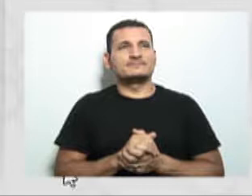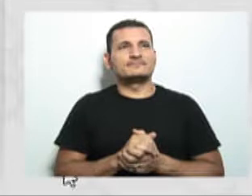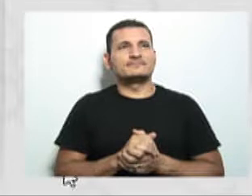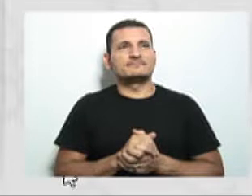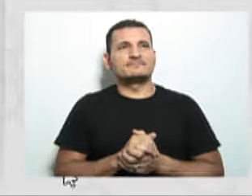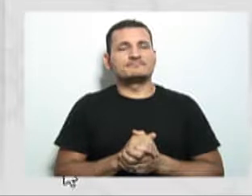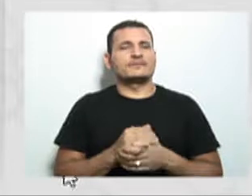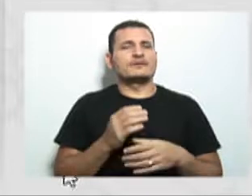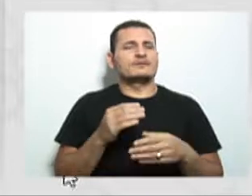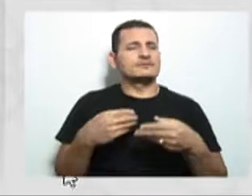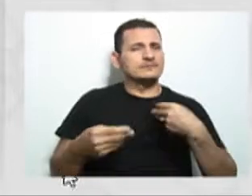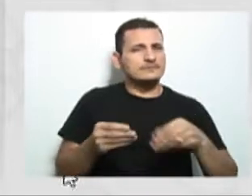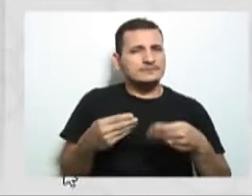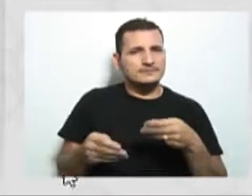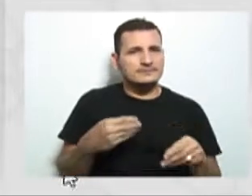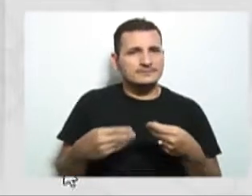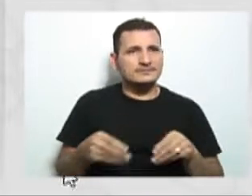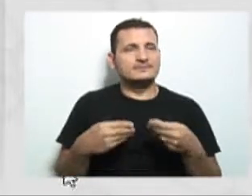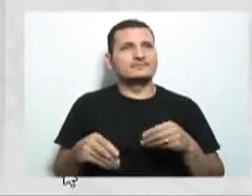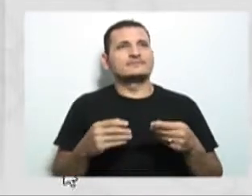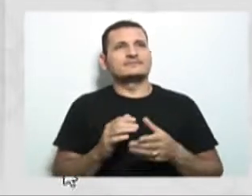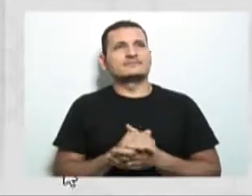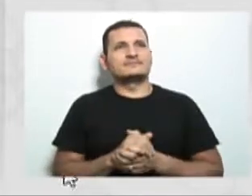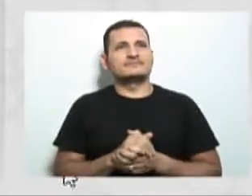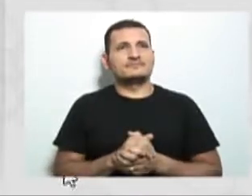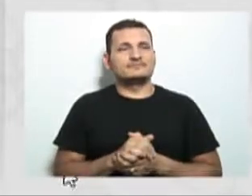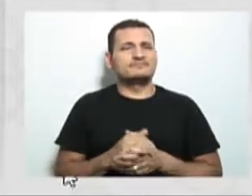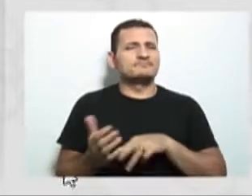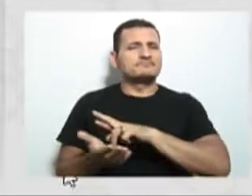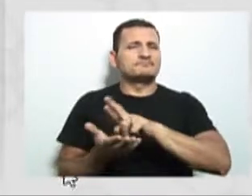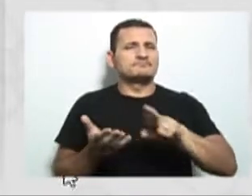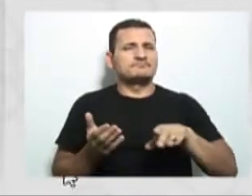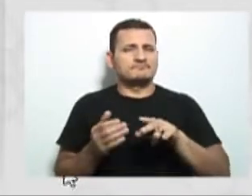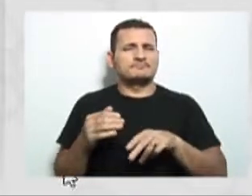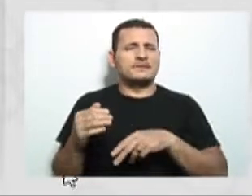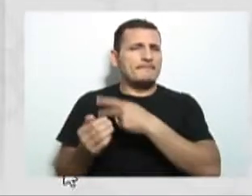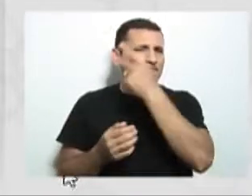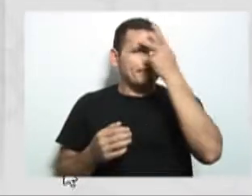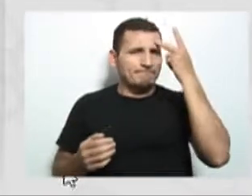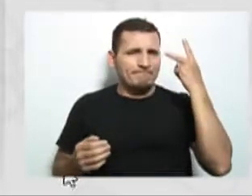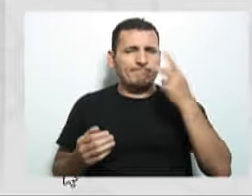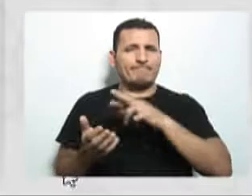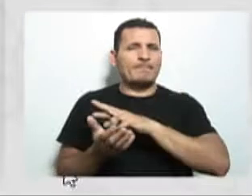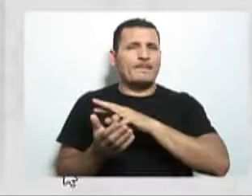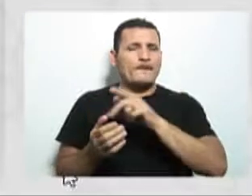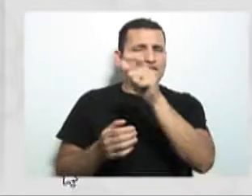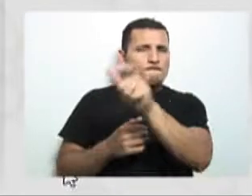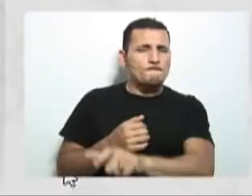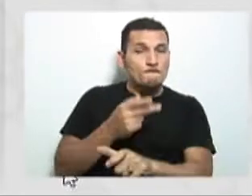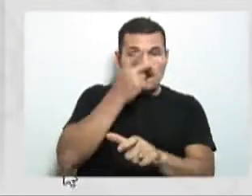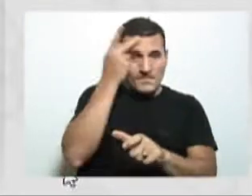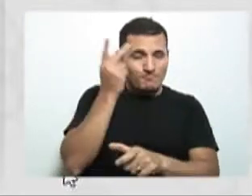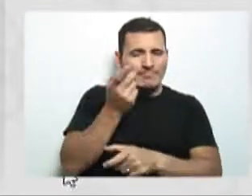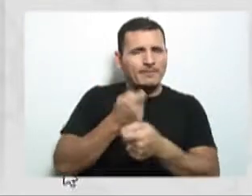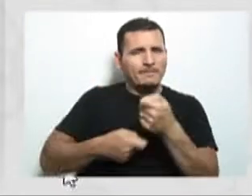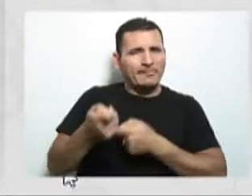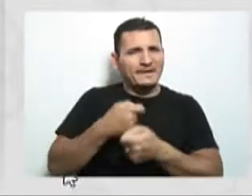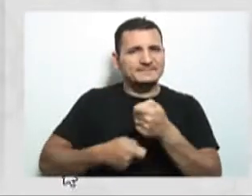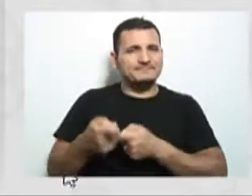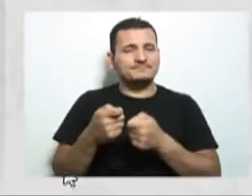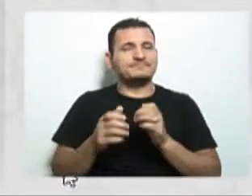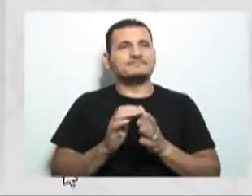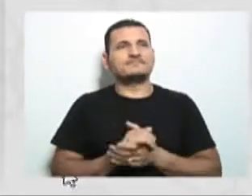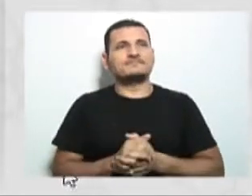né, separado. Flexibilidade com os diversos públicos, com a pessoa que você está negociando, como nós vamos ver mais